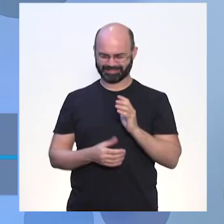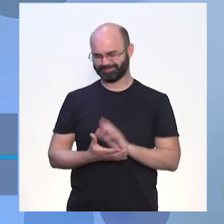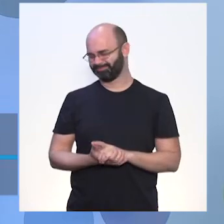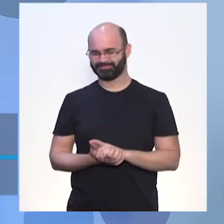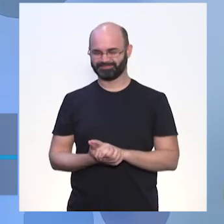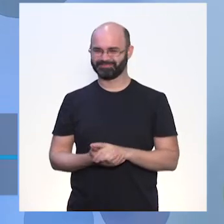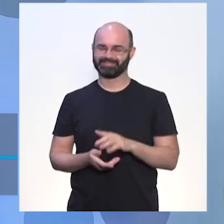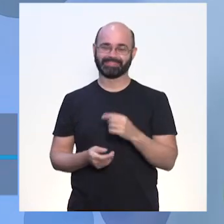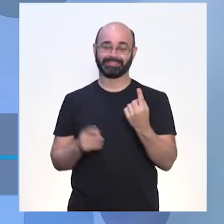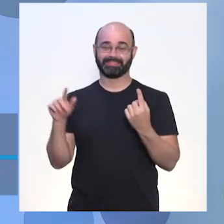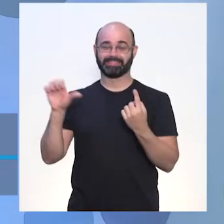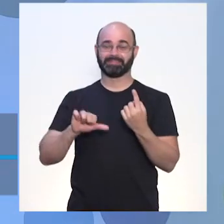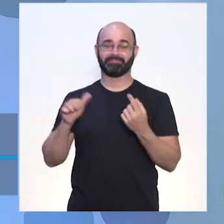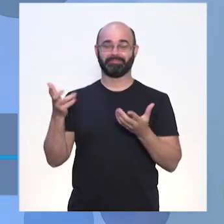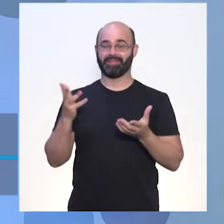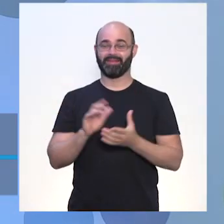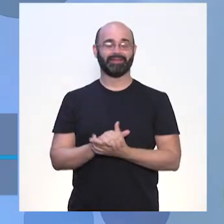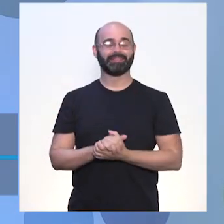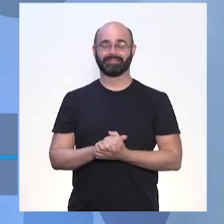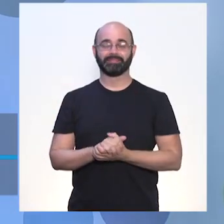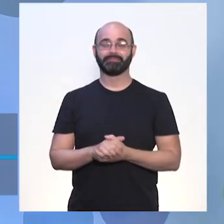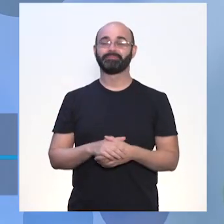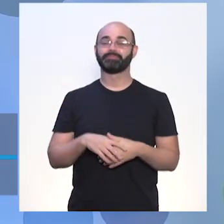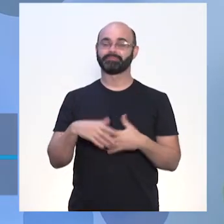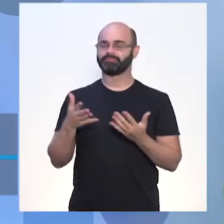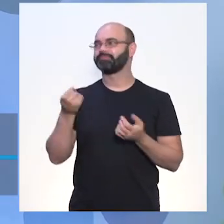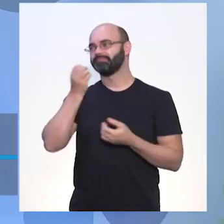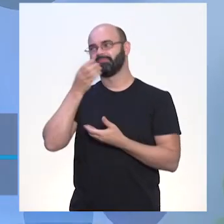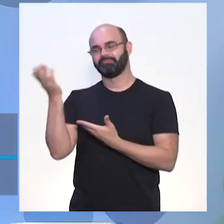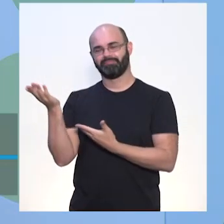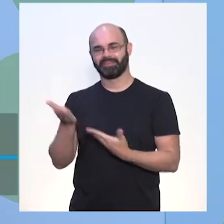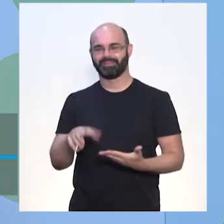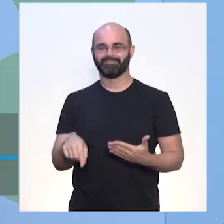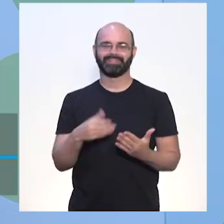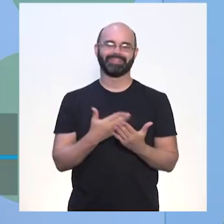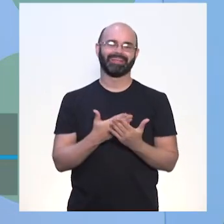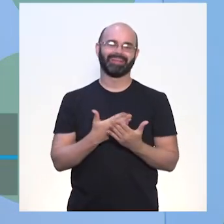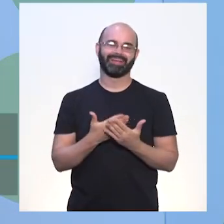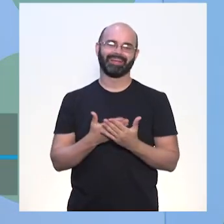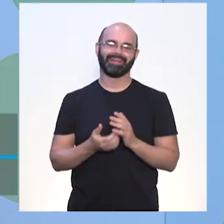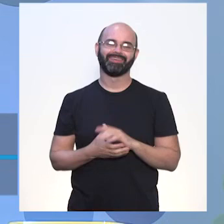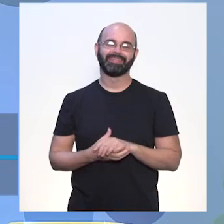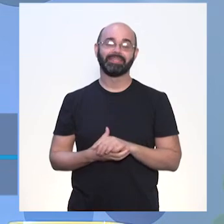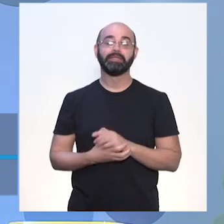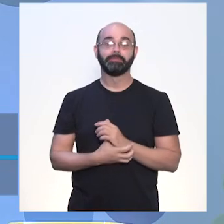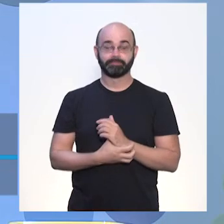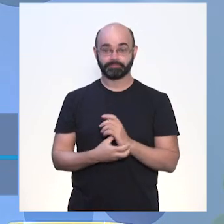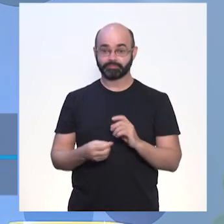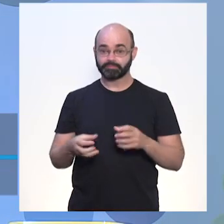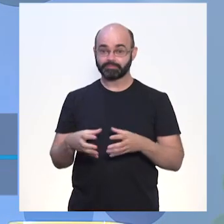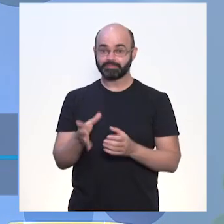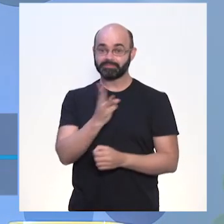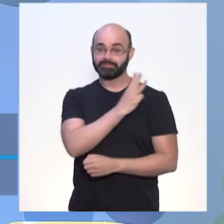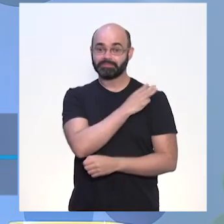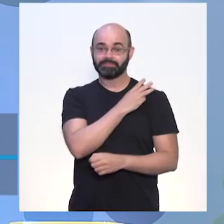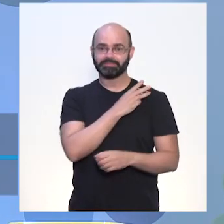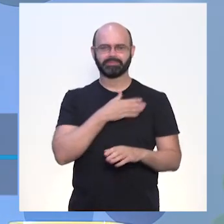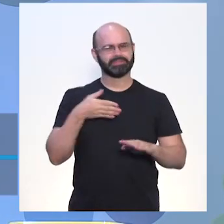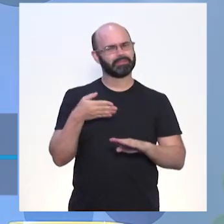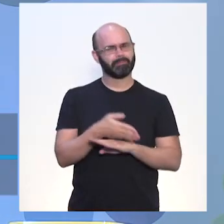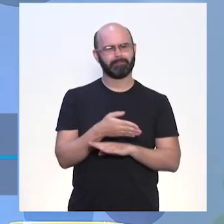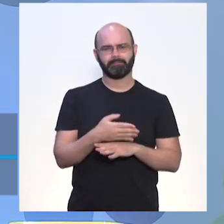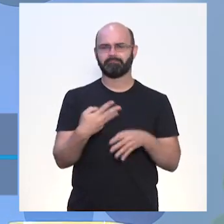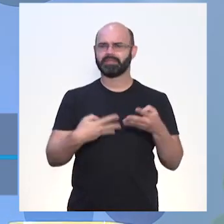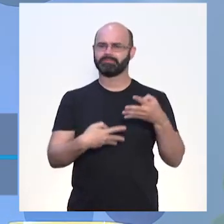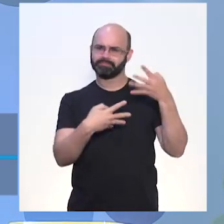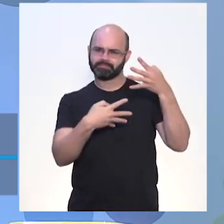foi o pior. Legal. Geórgia, bem-vinda aí para a aula, hein? Obrigada. E você vai ver como essa galera do terceirão aqui é participativa,